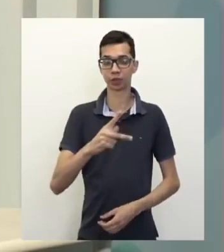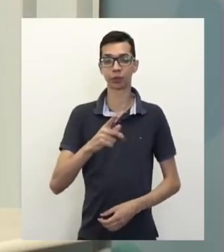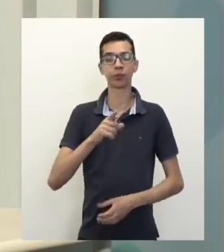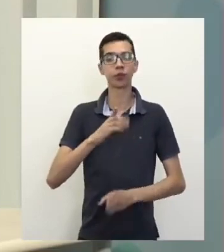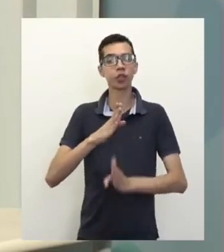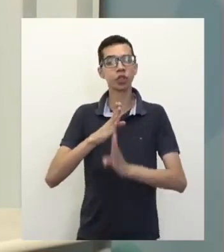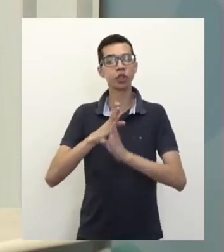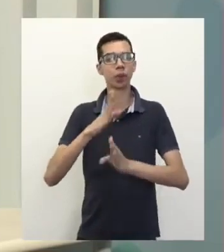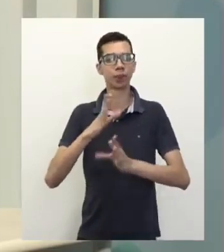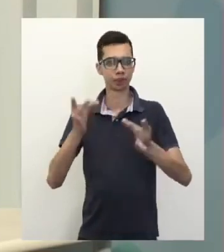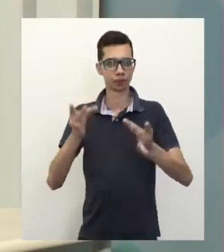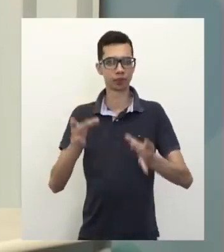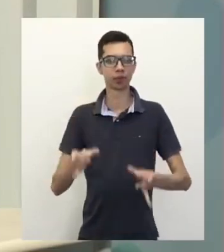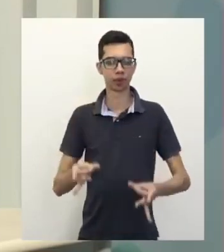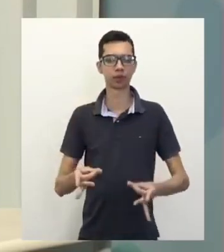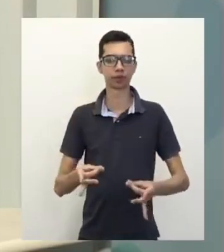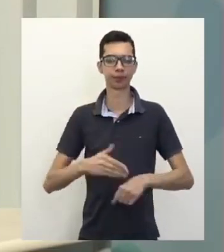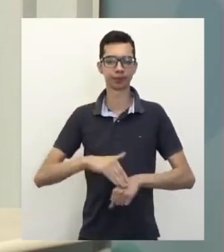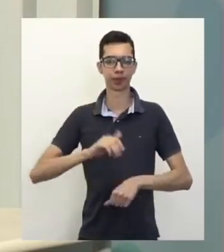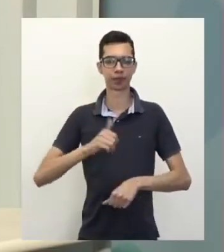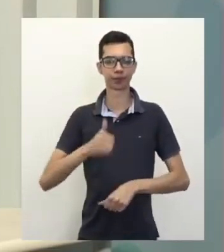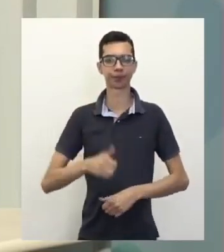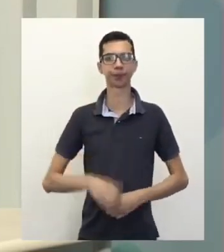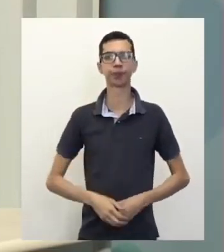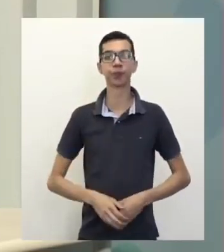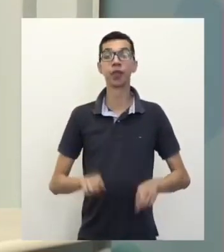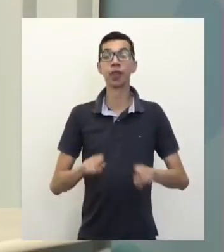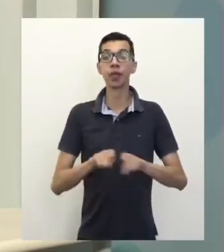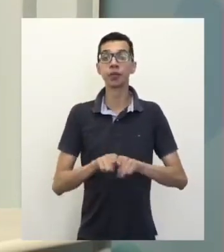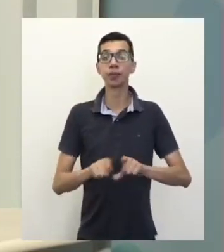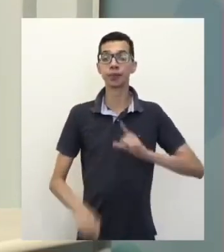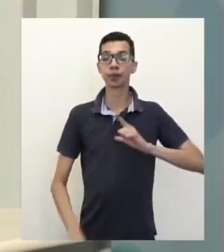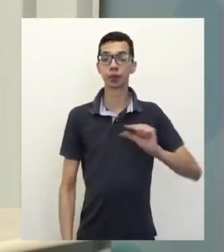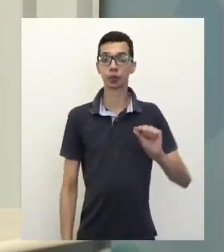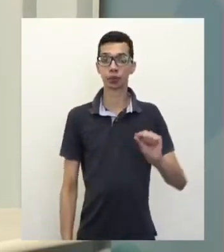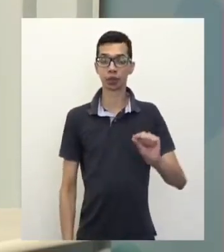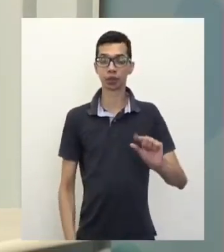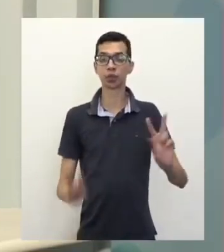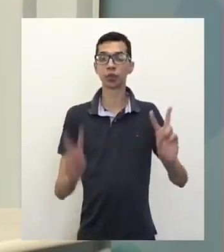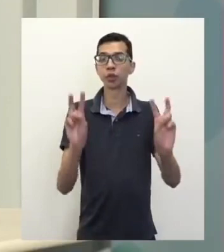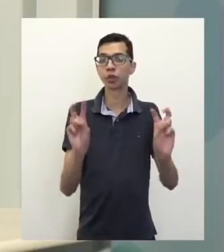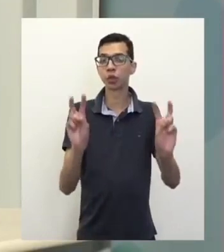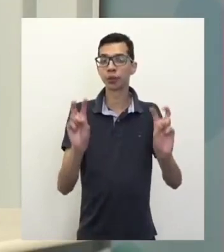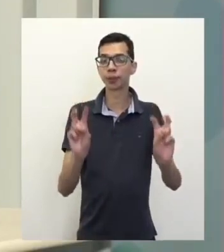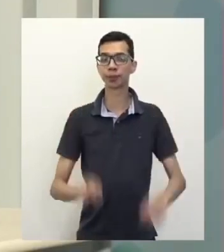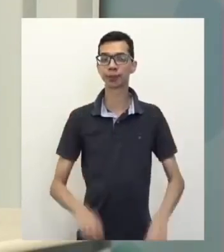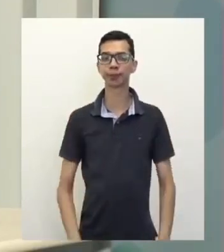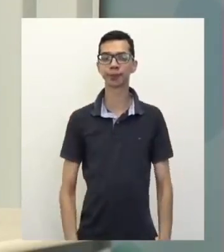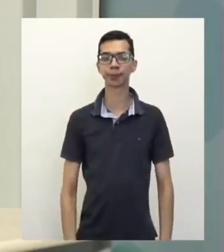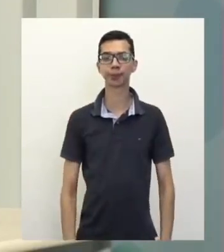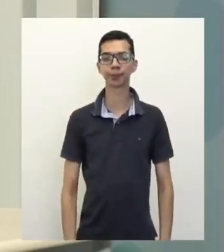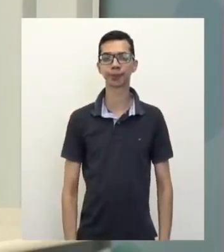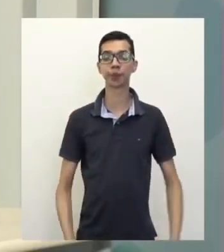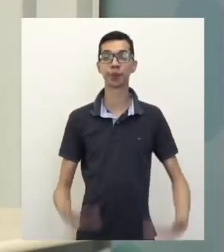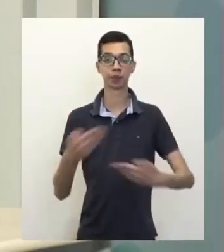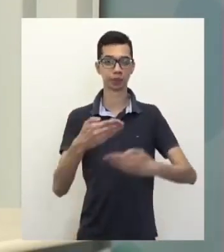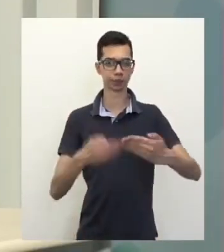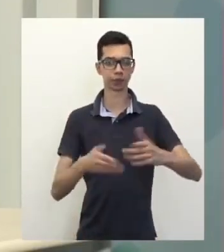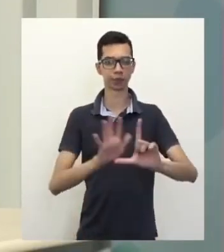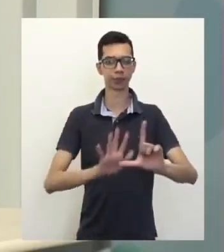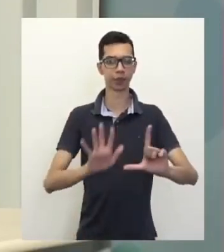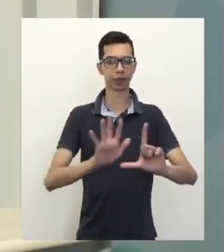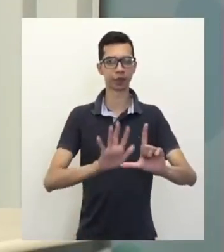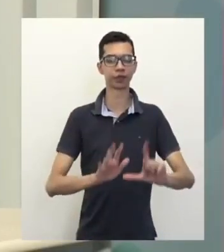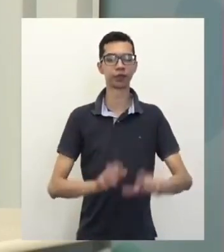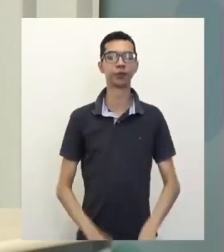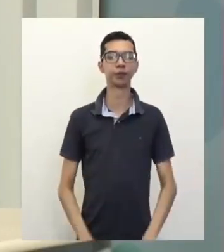um pouquinho mais. Depois, a gente tem a questão o próximo slide, que